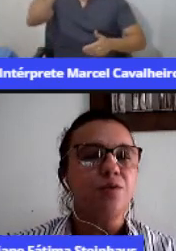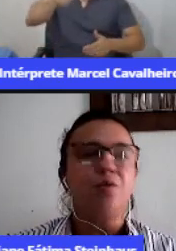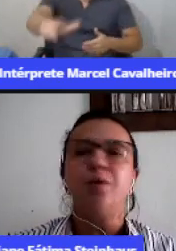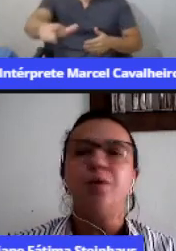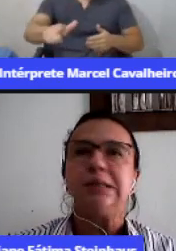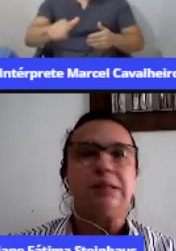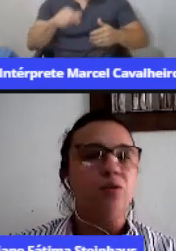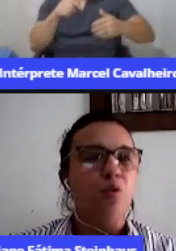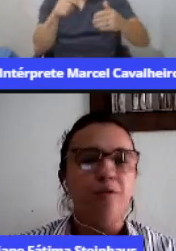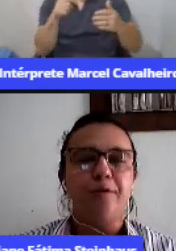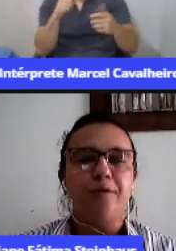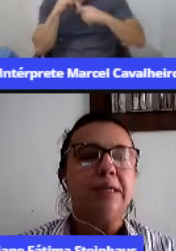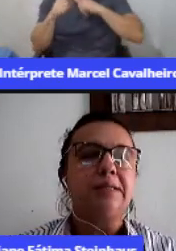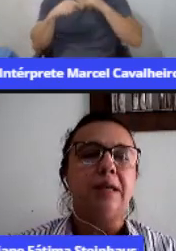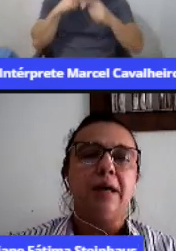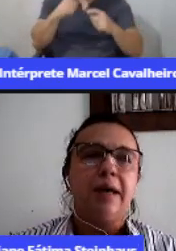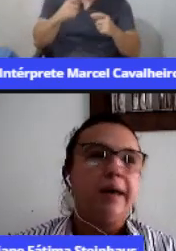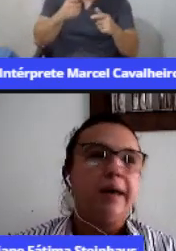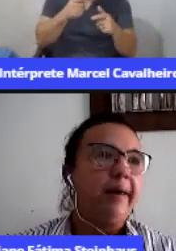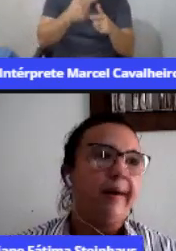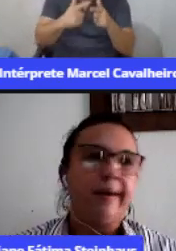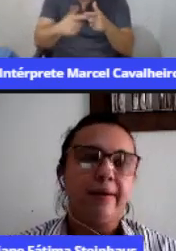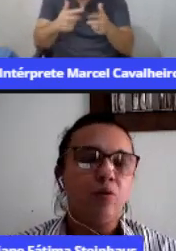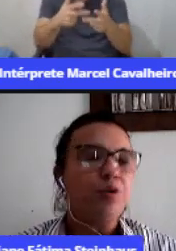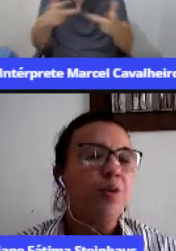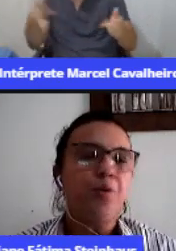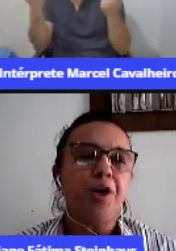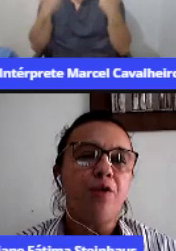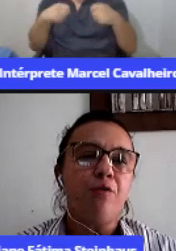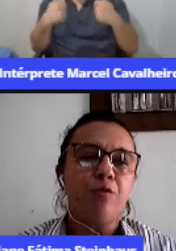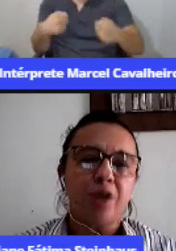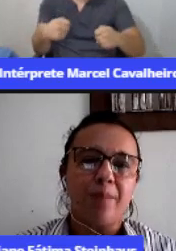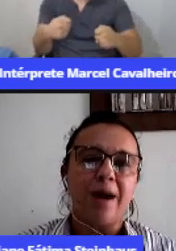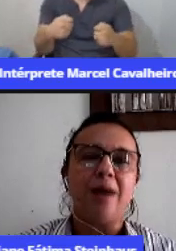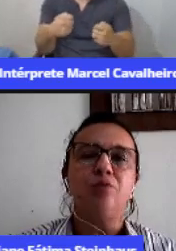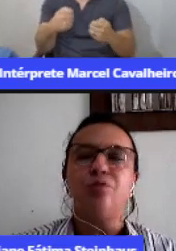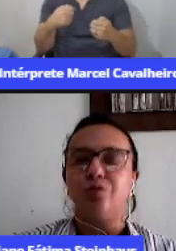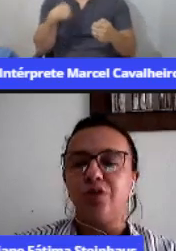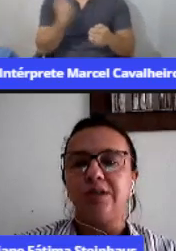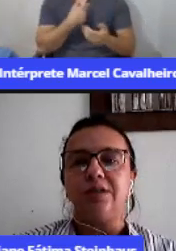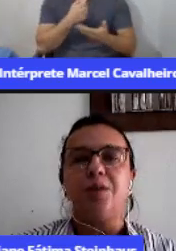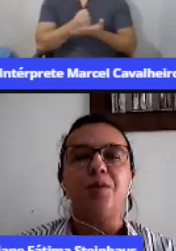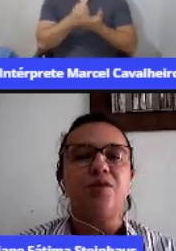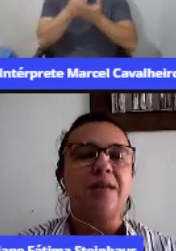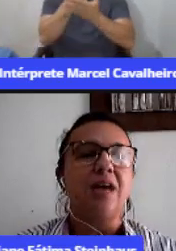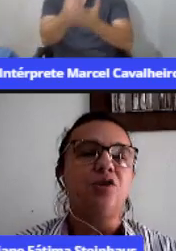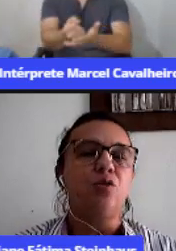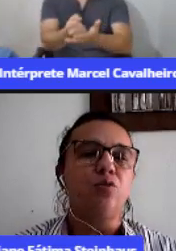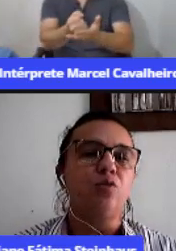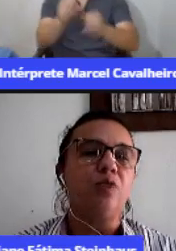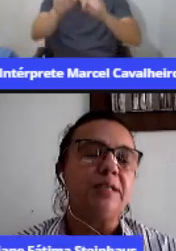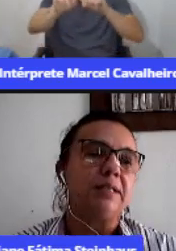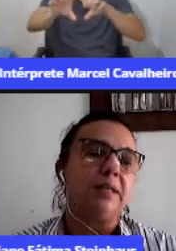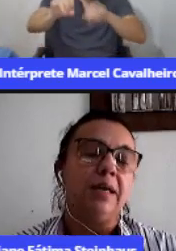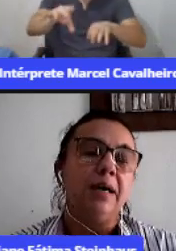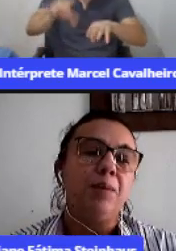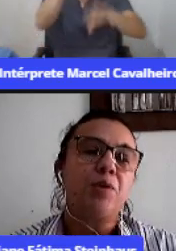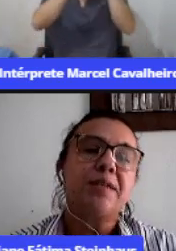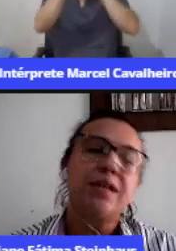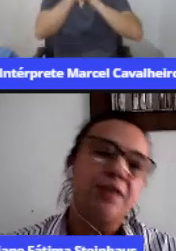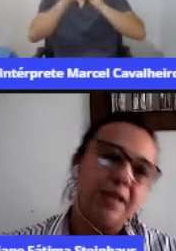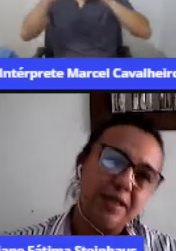quaisquer situações, dúvidas, contribuir com o trabalho de ensino e aprendizagem, com todo